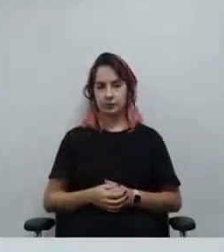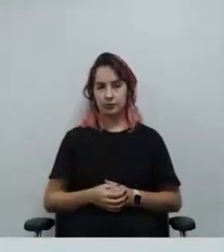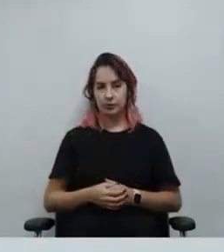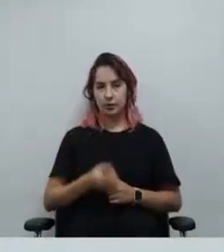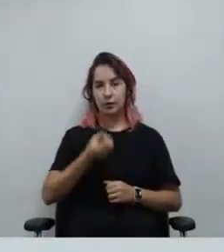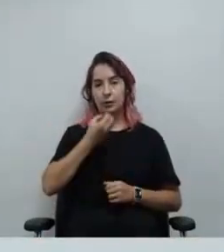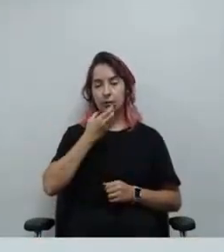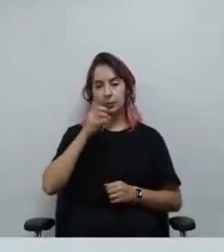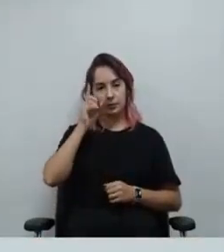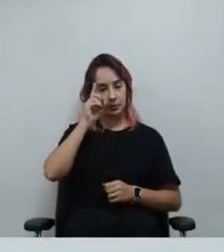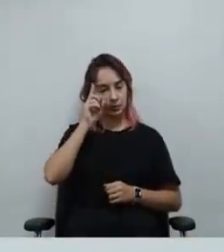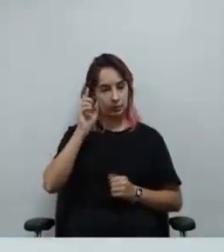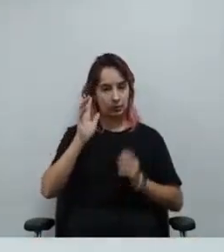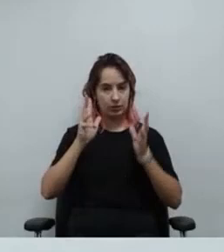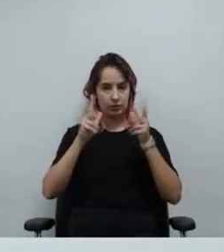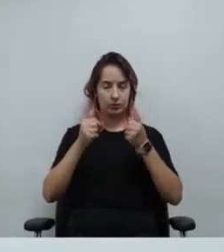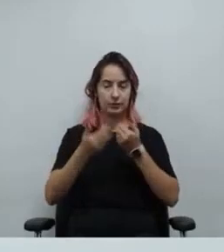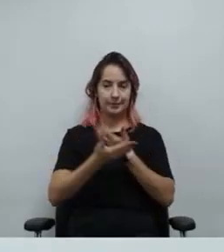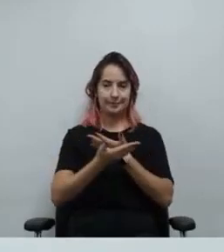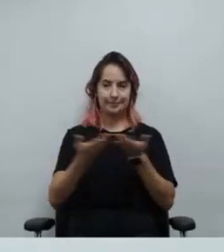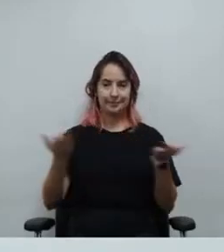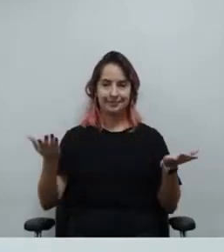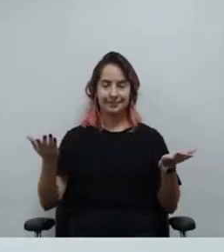Bom dia a todas, a todos.